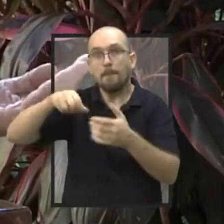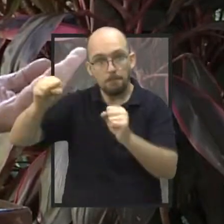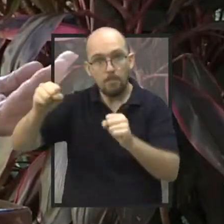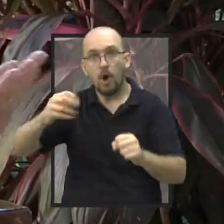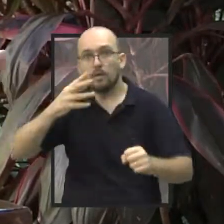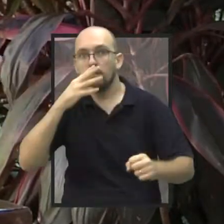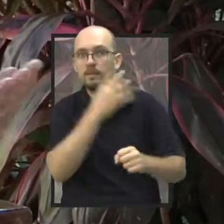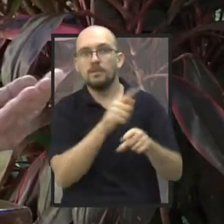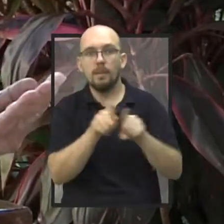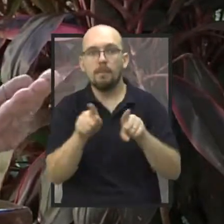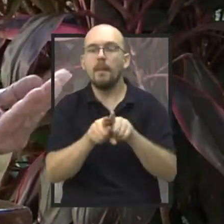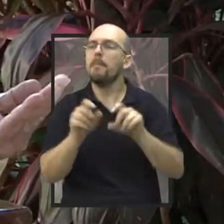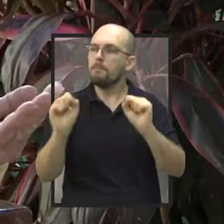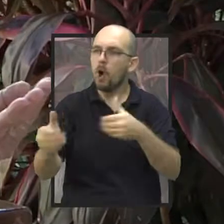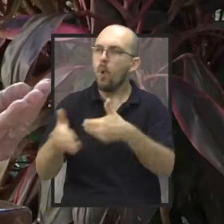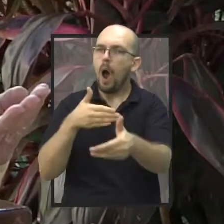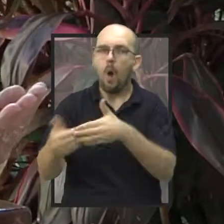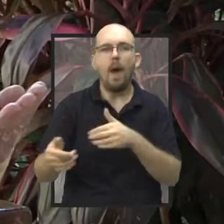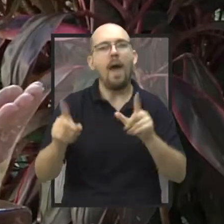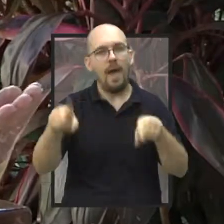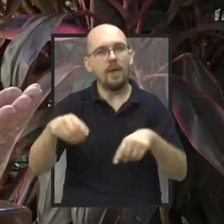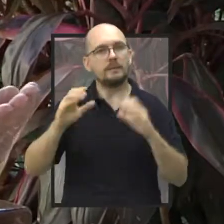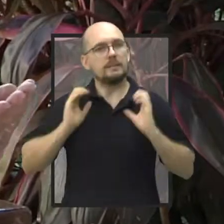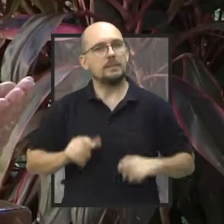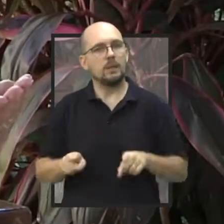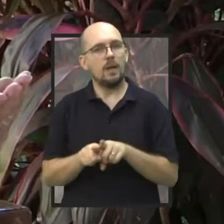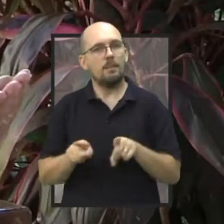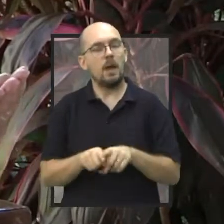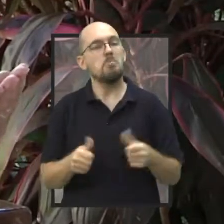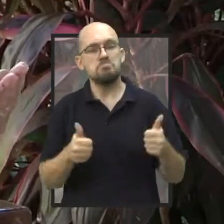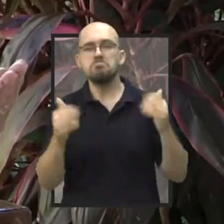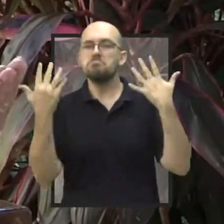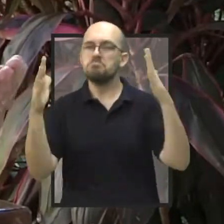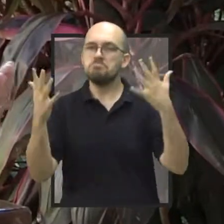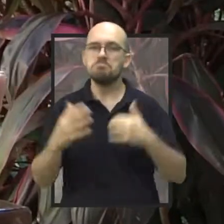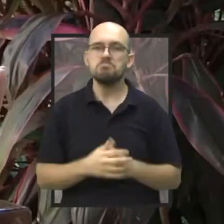se é qualquer um, ele é cidadão também.